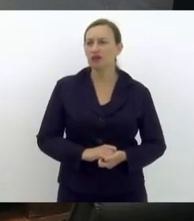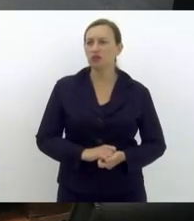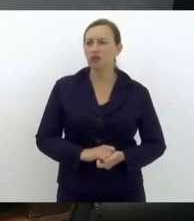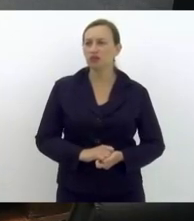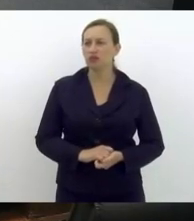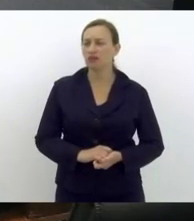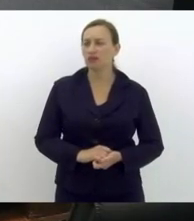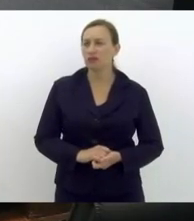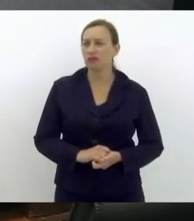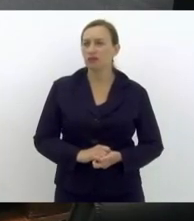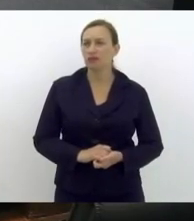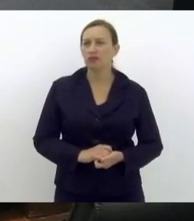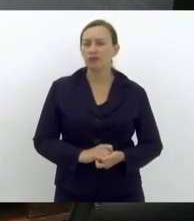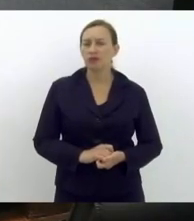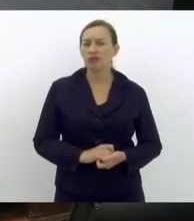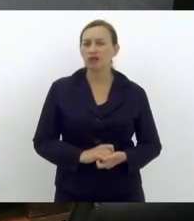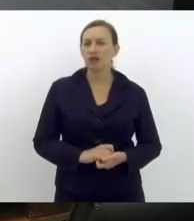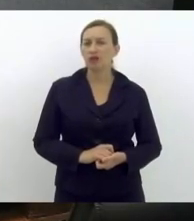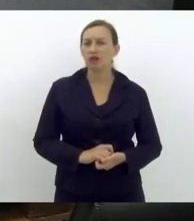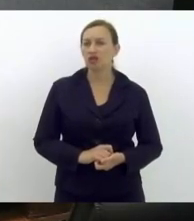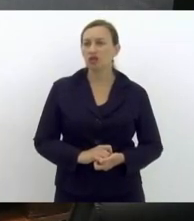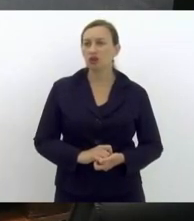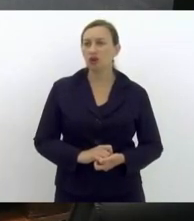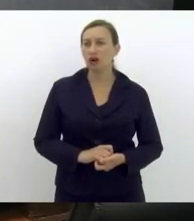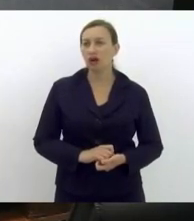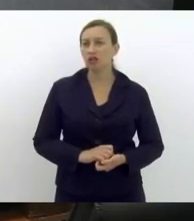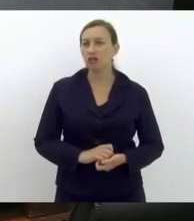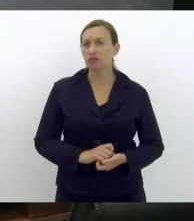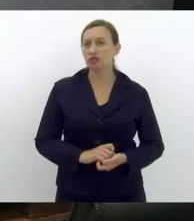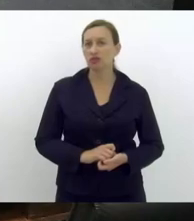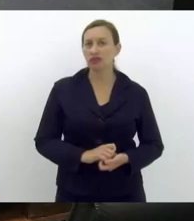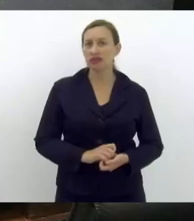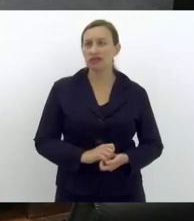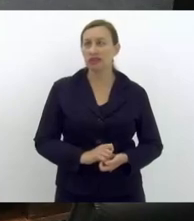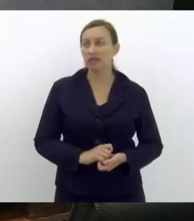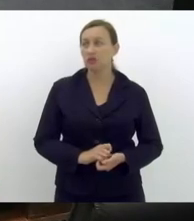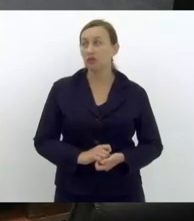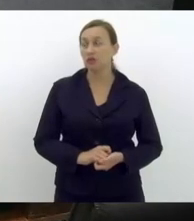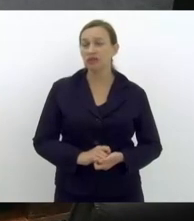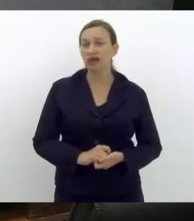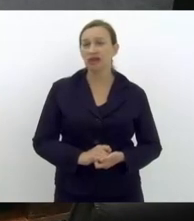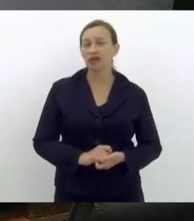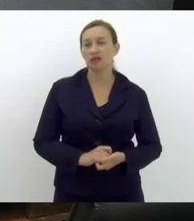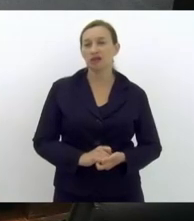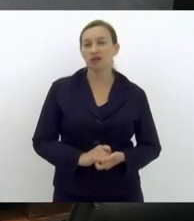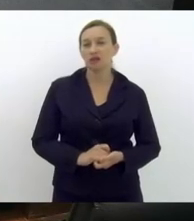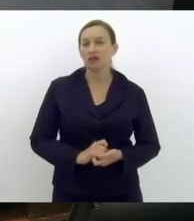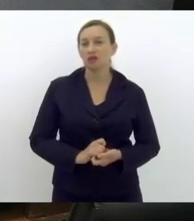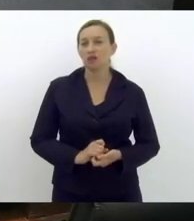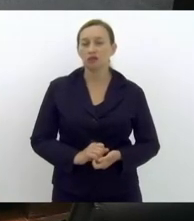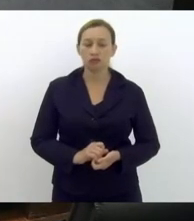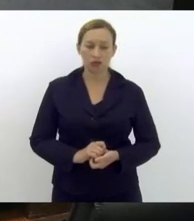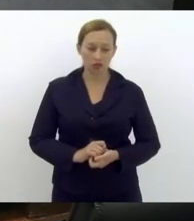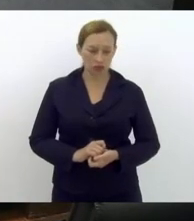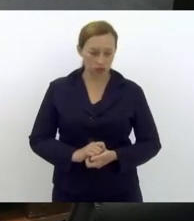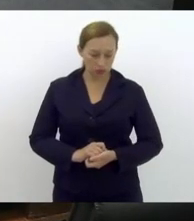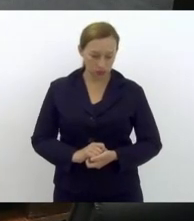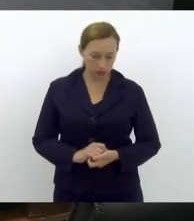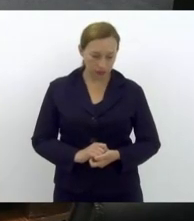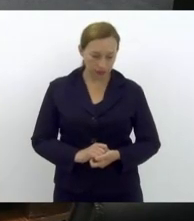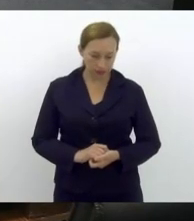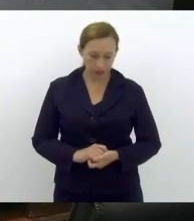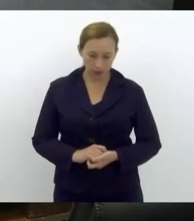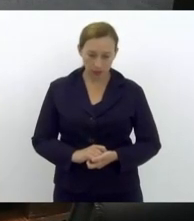tá. Anderson Moraes, esse aqui está coisa fora. Anderson. O presidente vai fazer a primeira chamada.